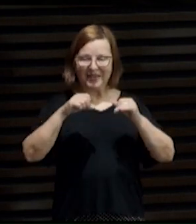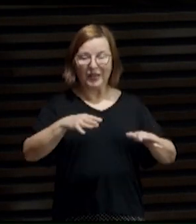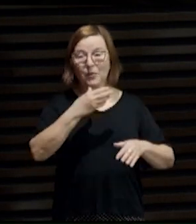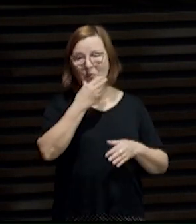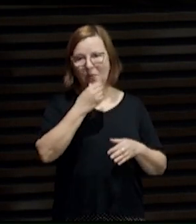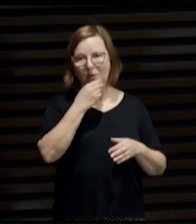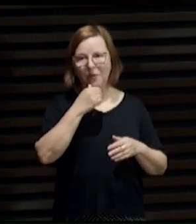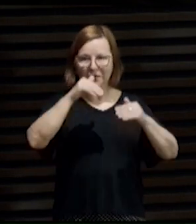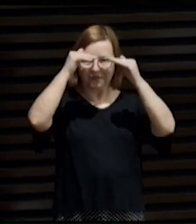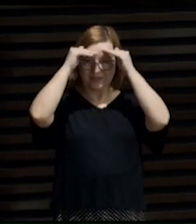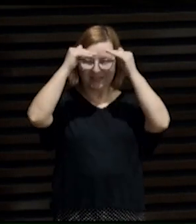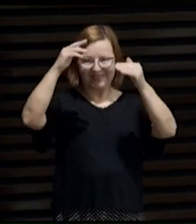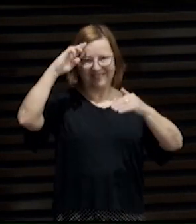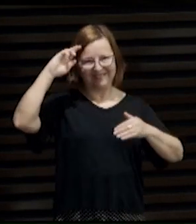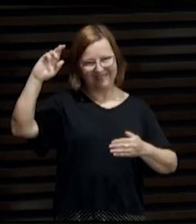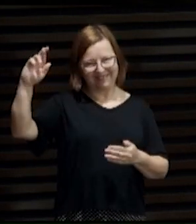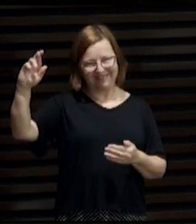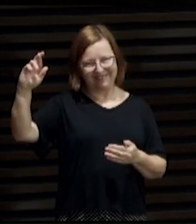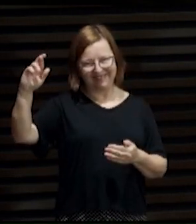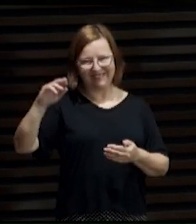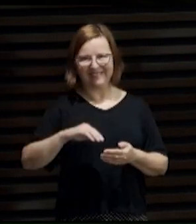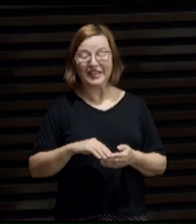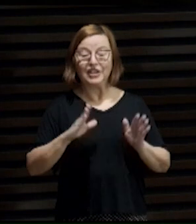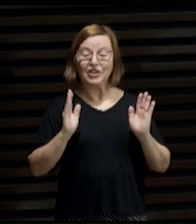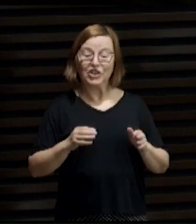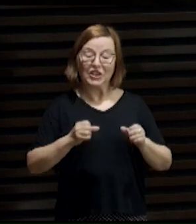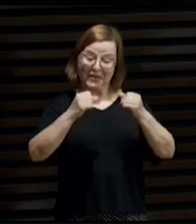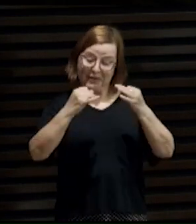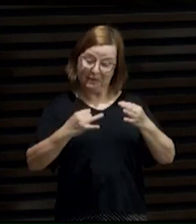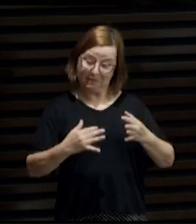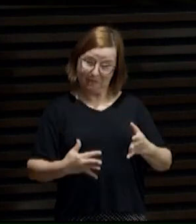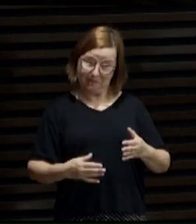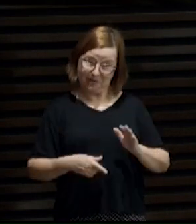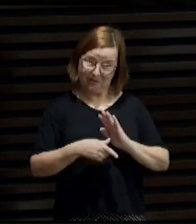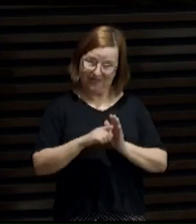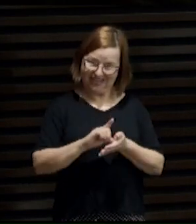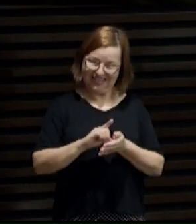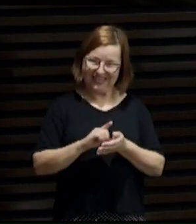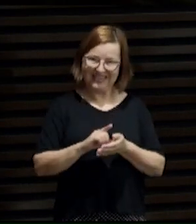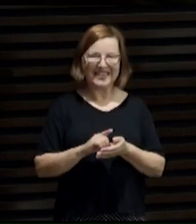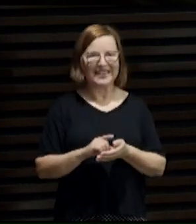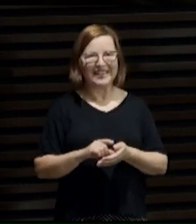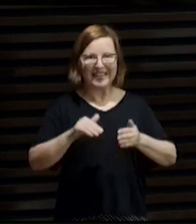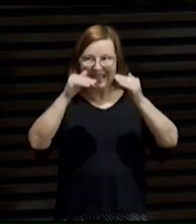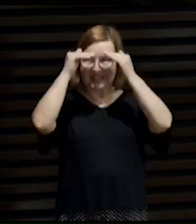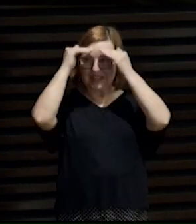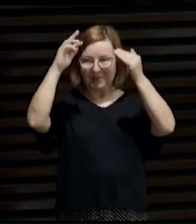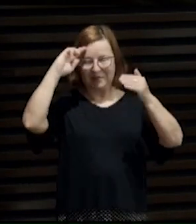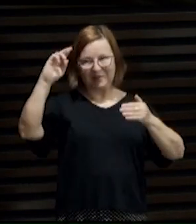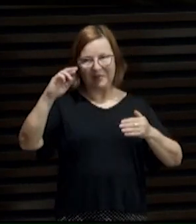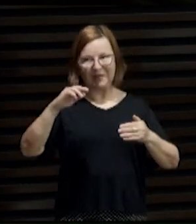que teme ao Senhor. E ele já explicou o que é temor ao Senhor. Temor ao Senhor é andar nos seus